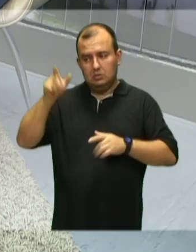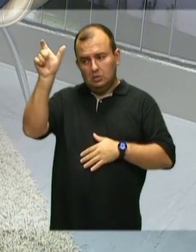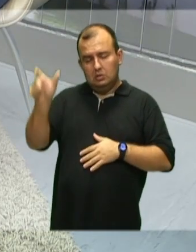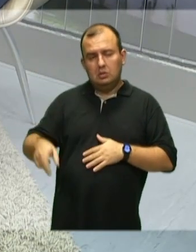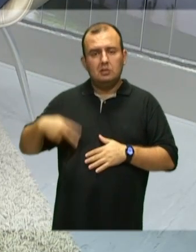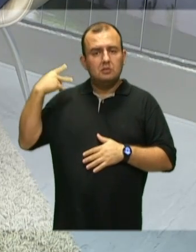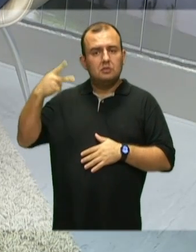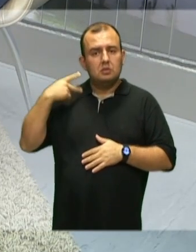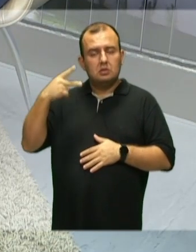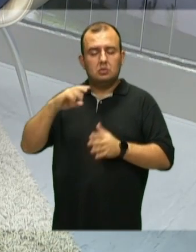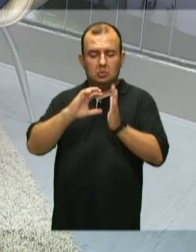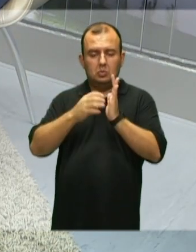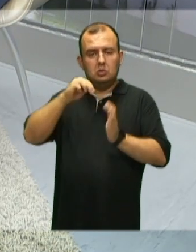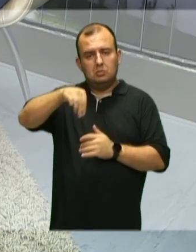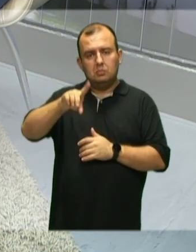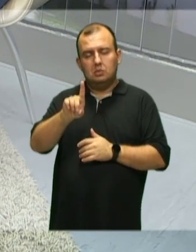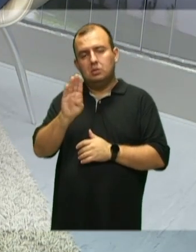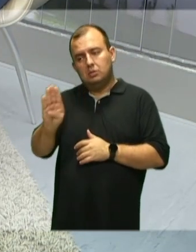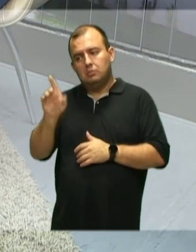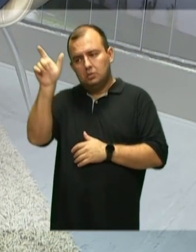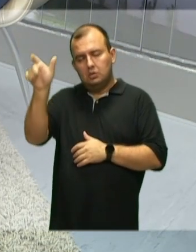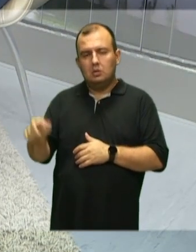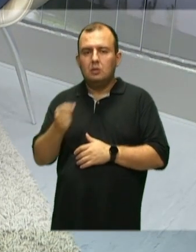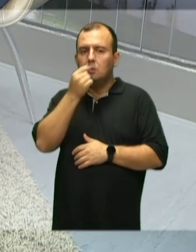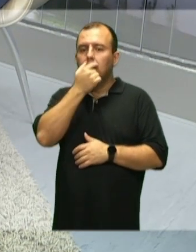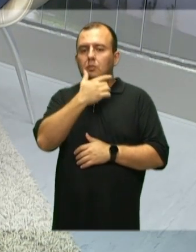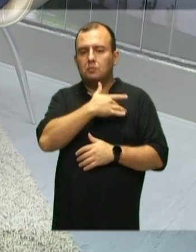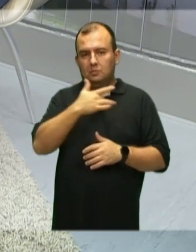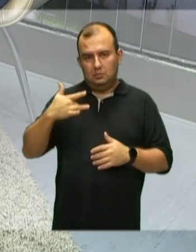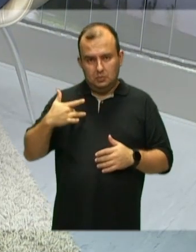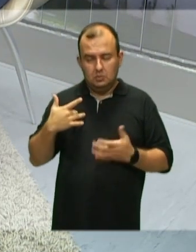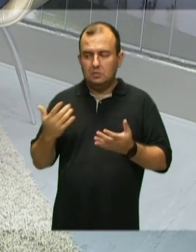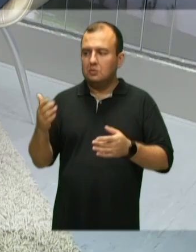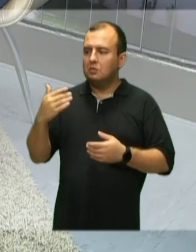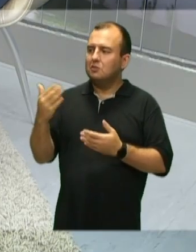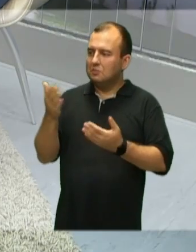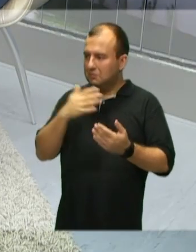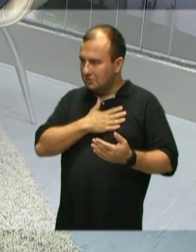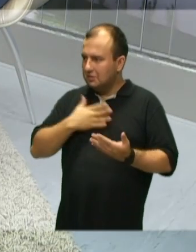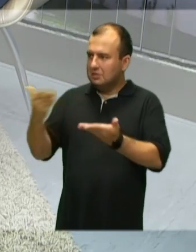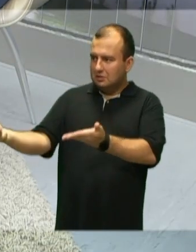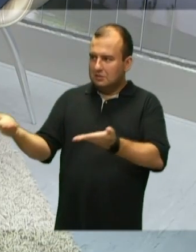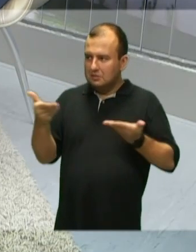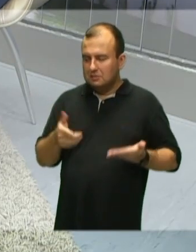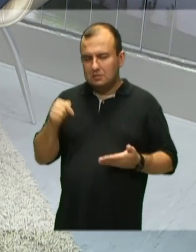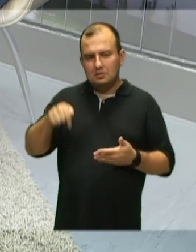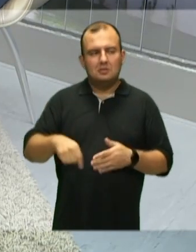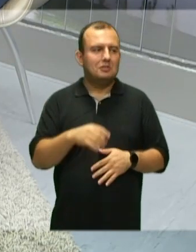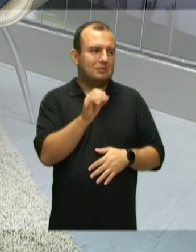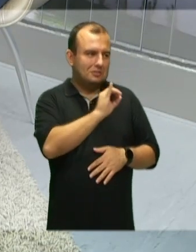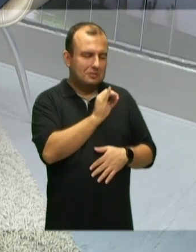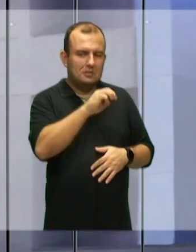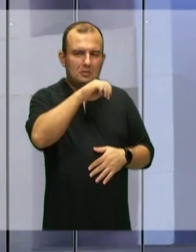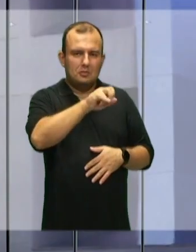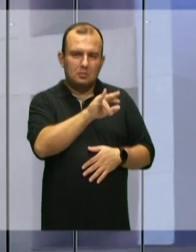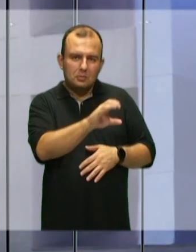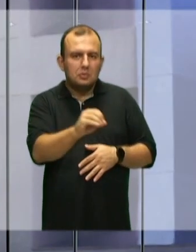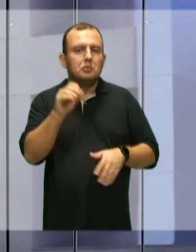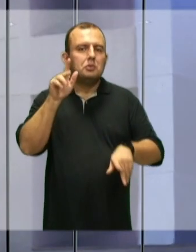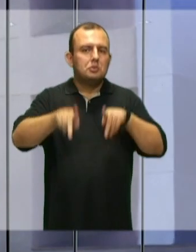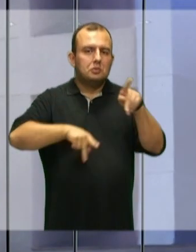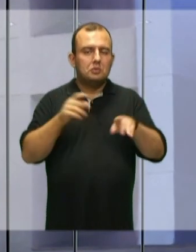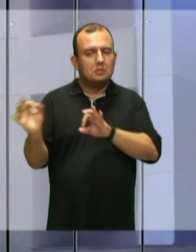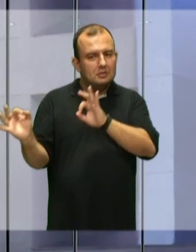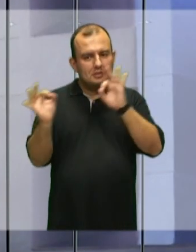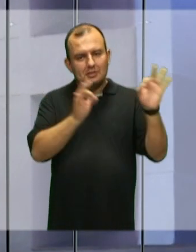vereador do MDB Bruno da Saúde Olá Vereador prazer recebê-lo novamente aqui no estúdio Olá Maurício Olá população que nos